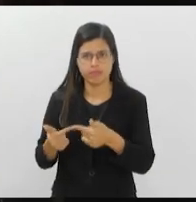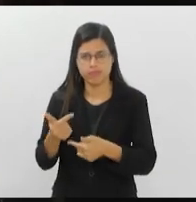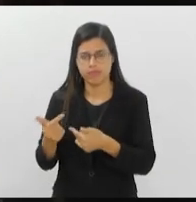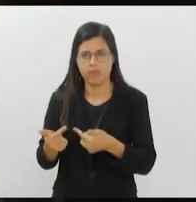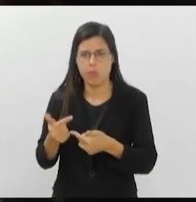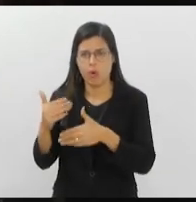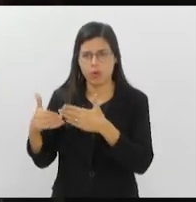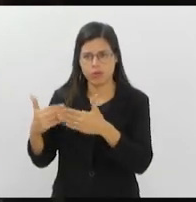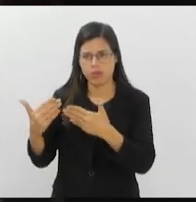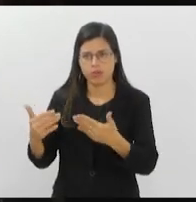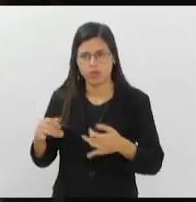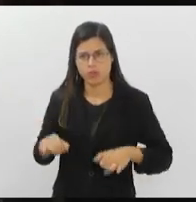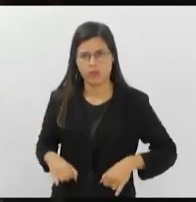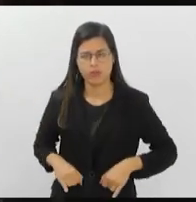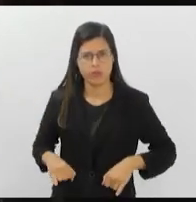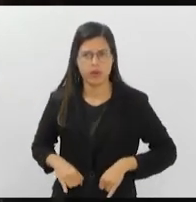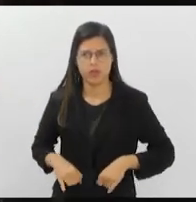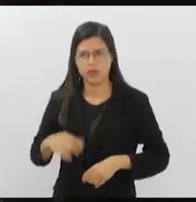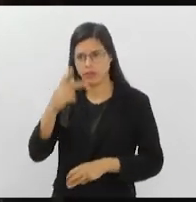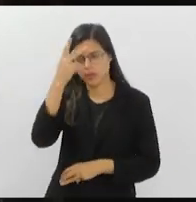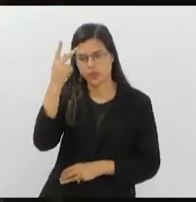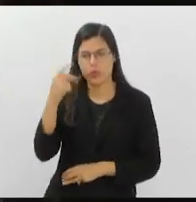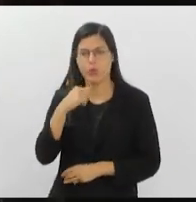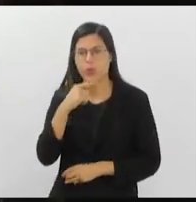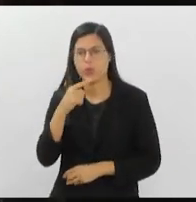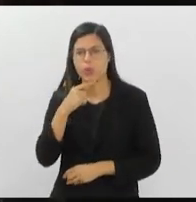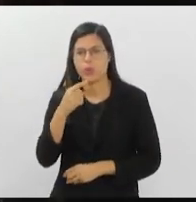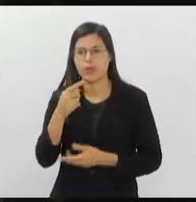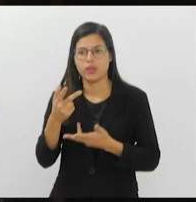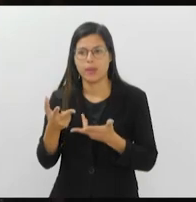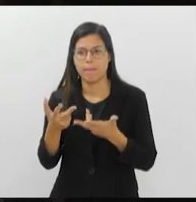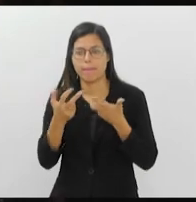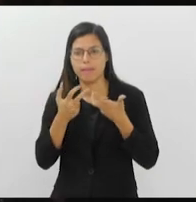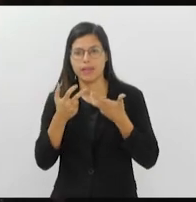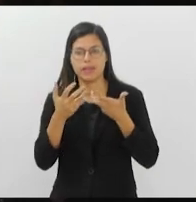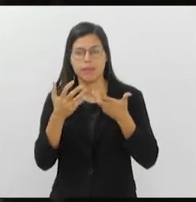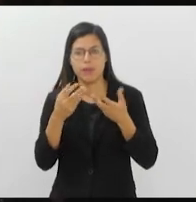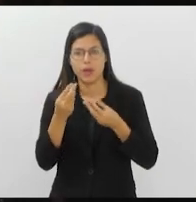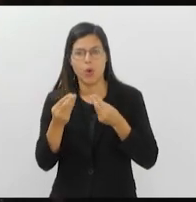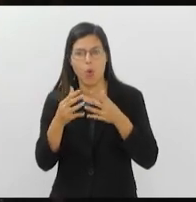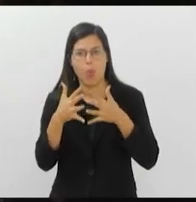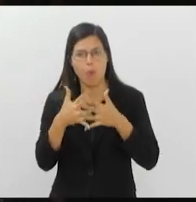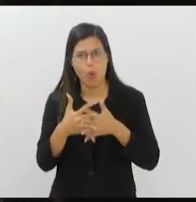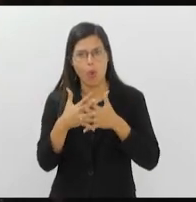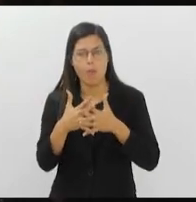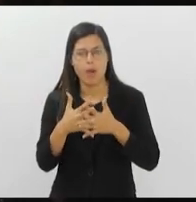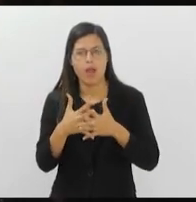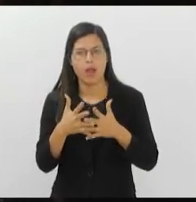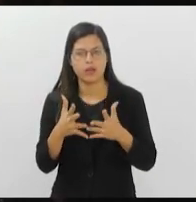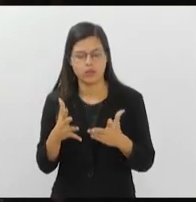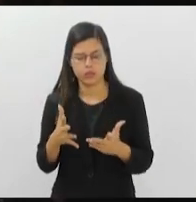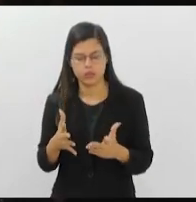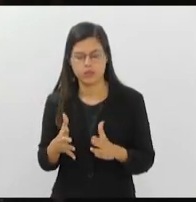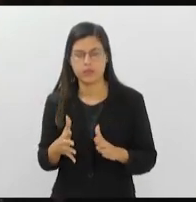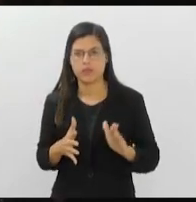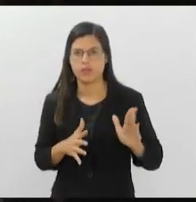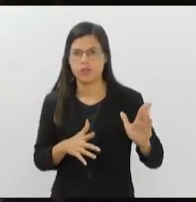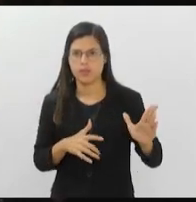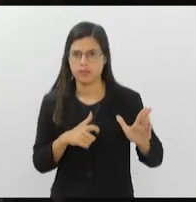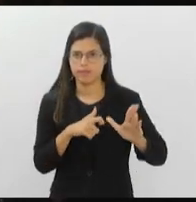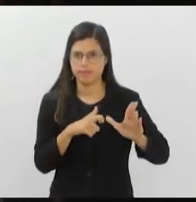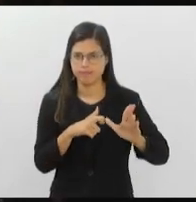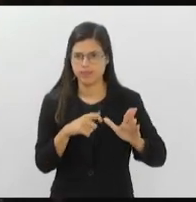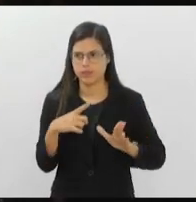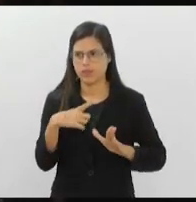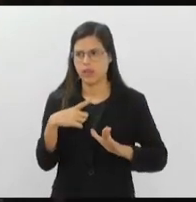na favela. Não conseguia ter a dimensão da complexidade que a cannabis tem. E foi